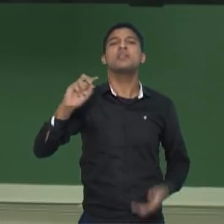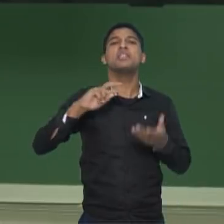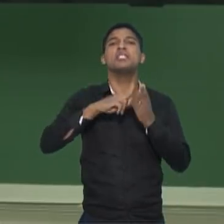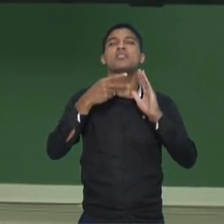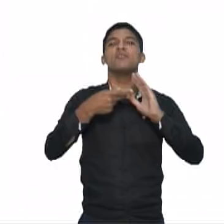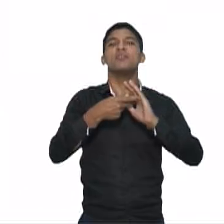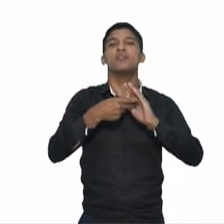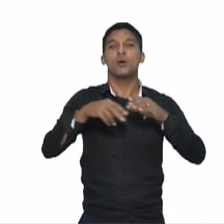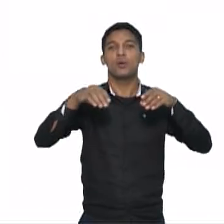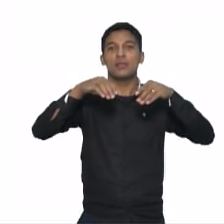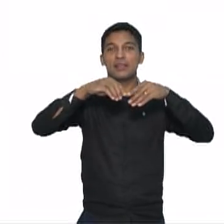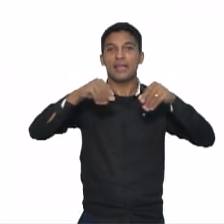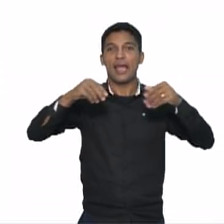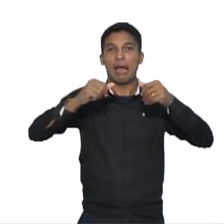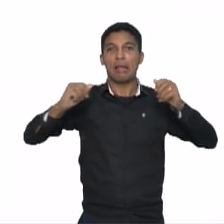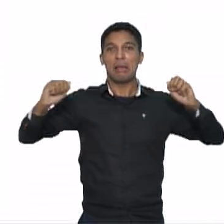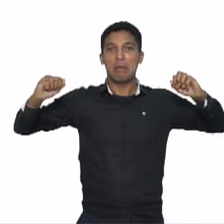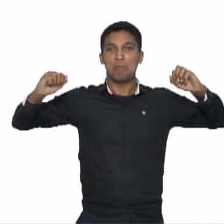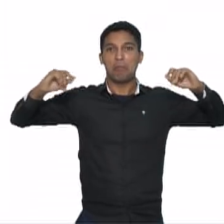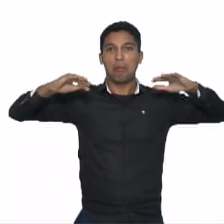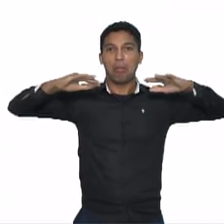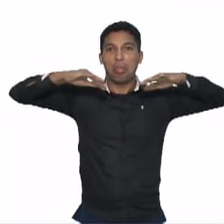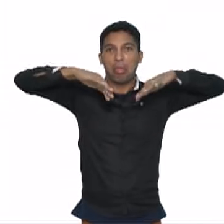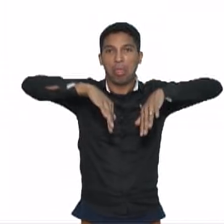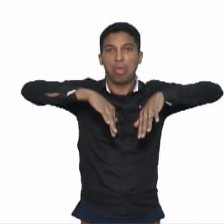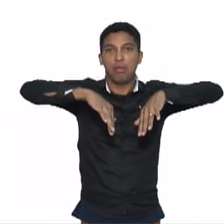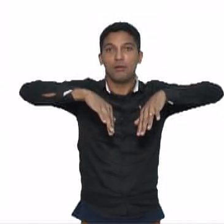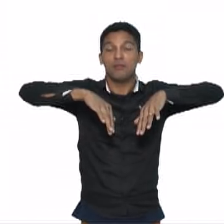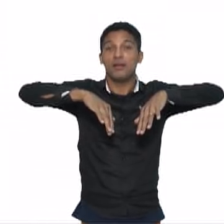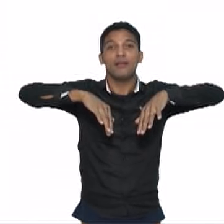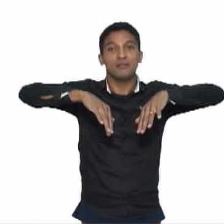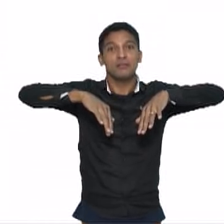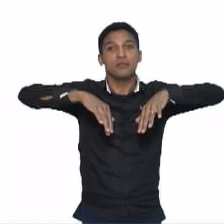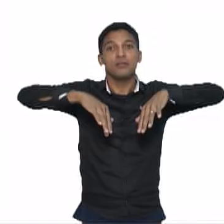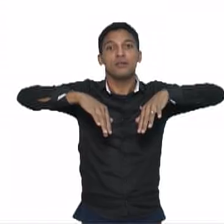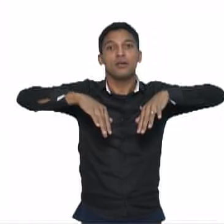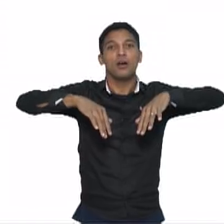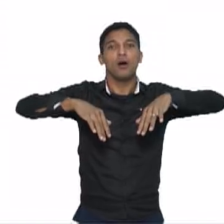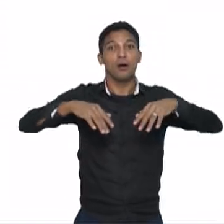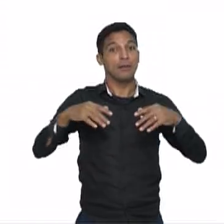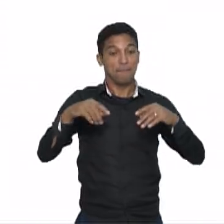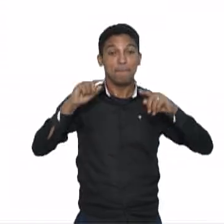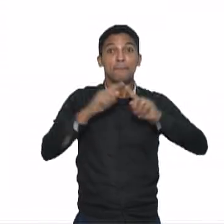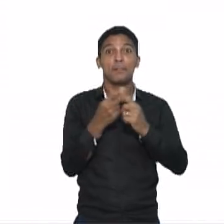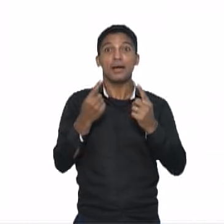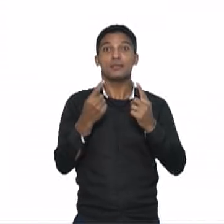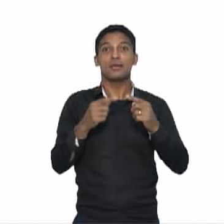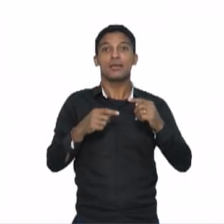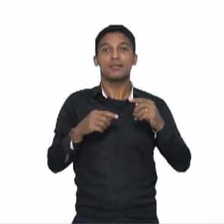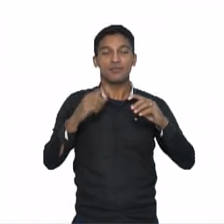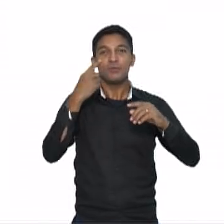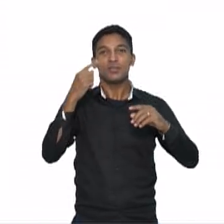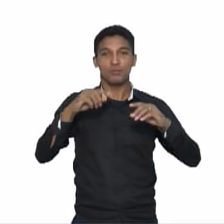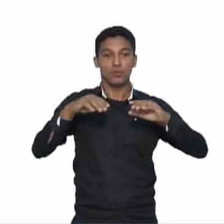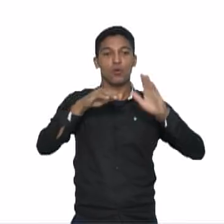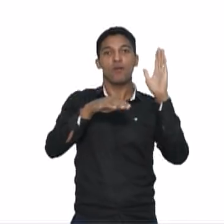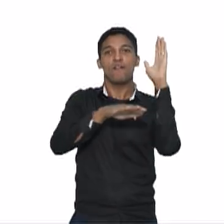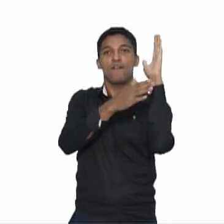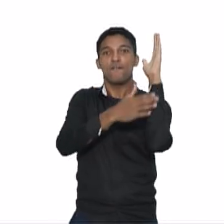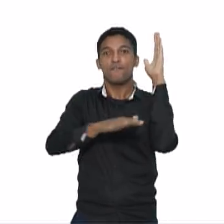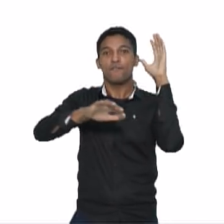olha o quanto é importante este material estar na superfície.